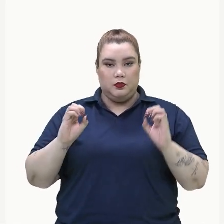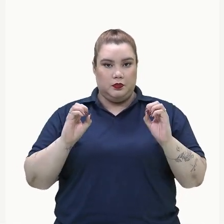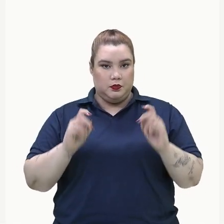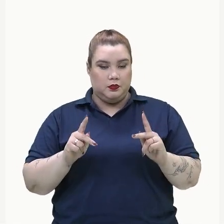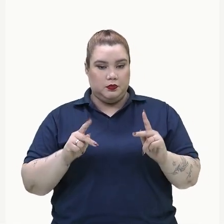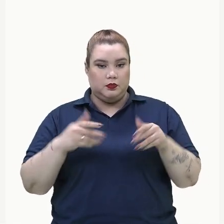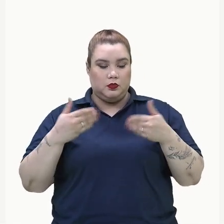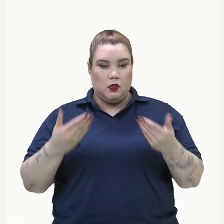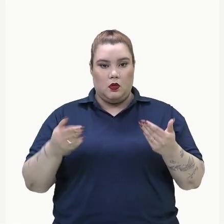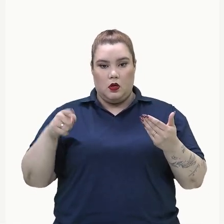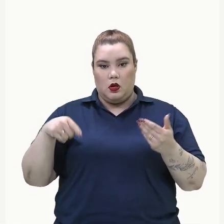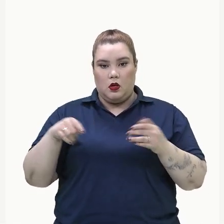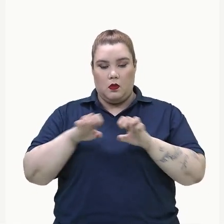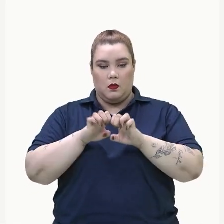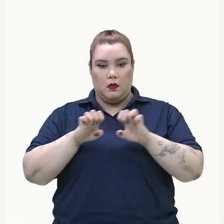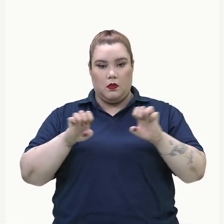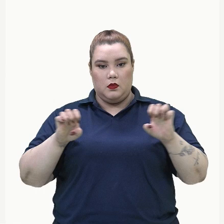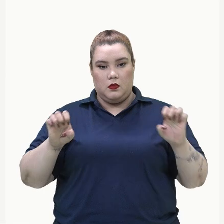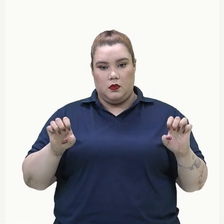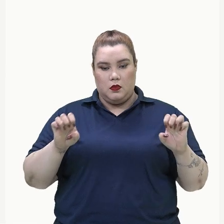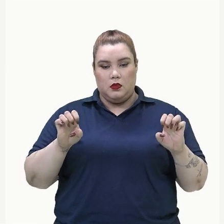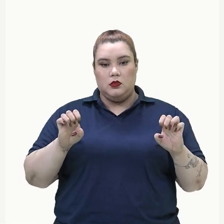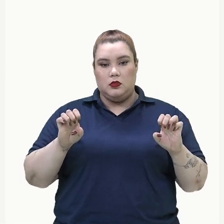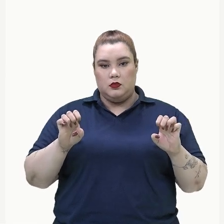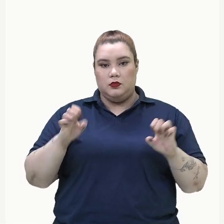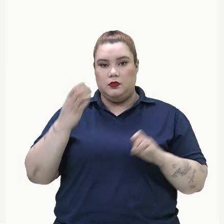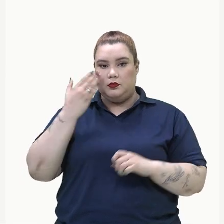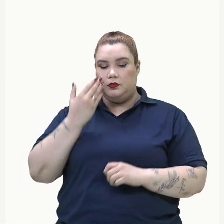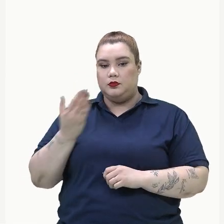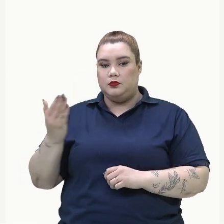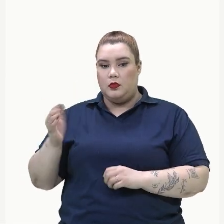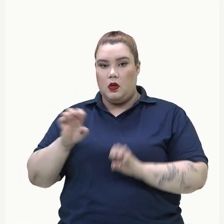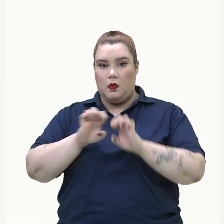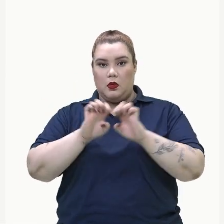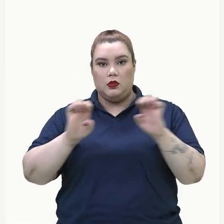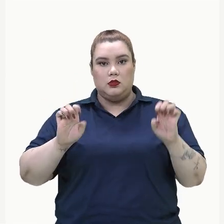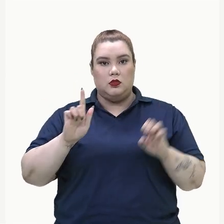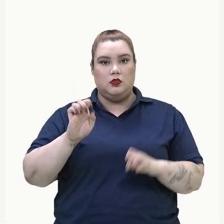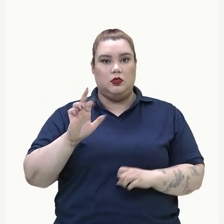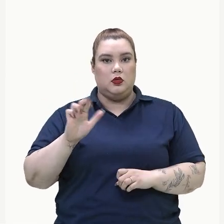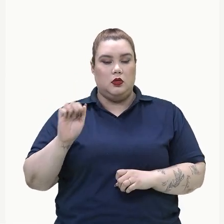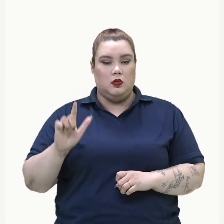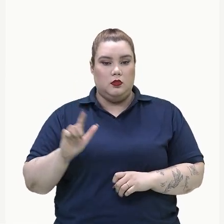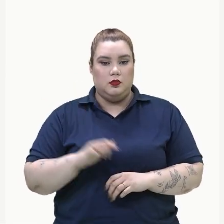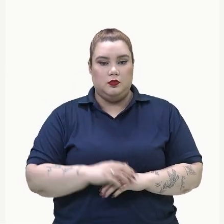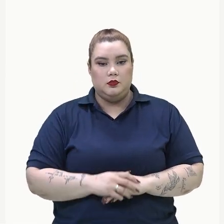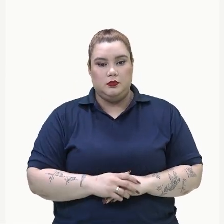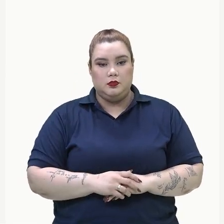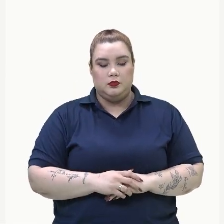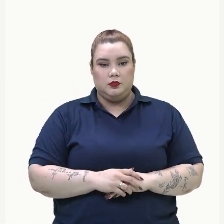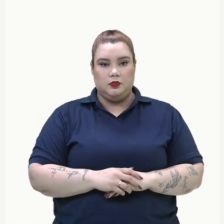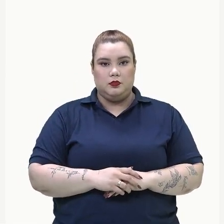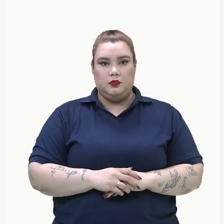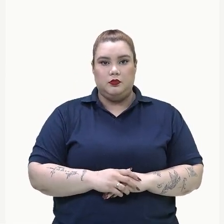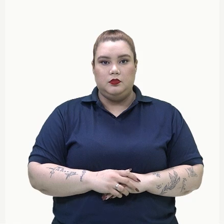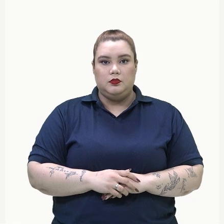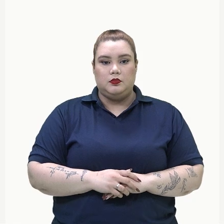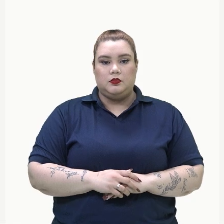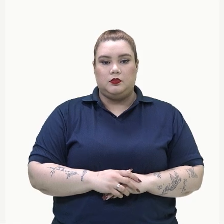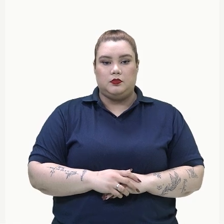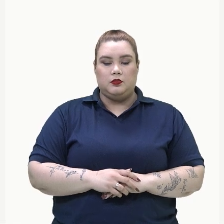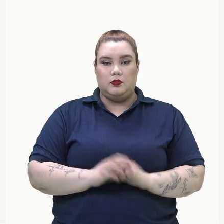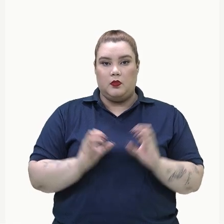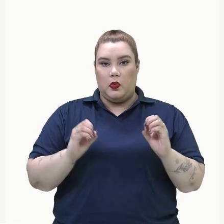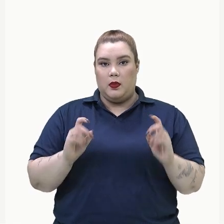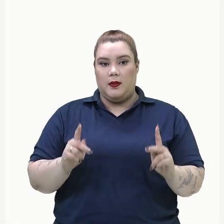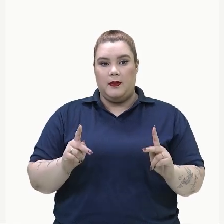aqui é a nossa equação geral, tá? Equação geral da reta,